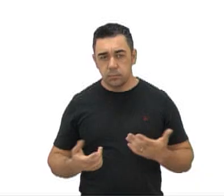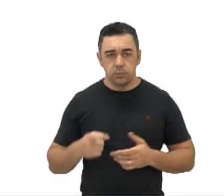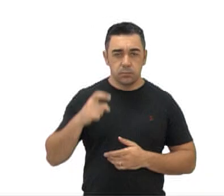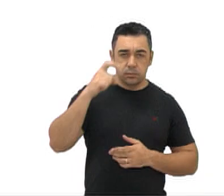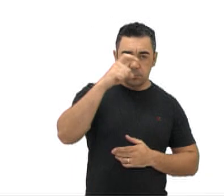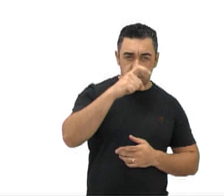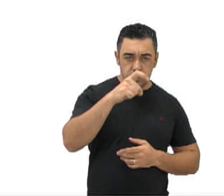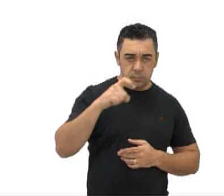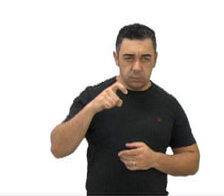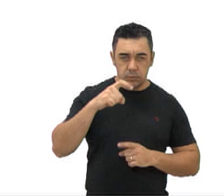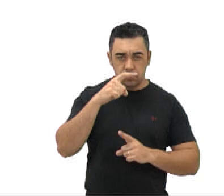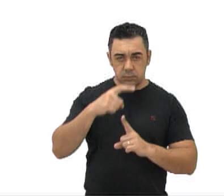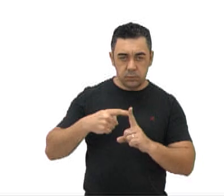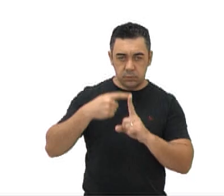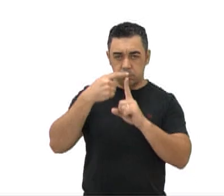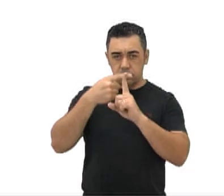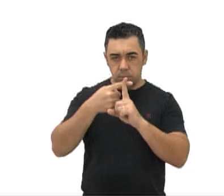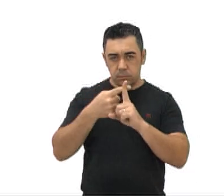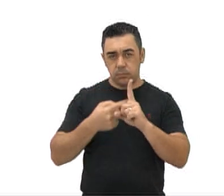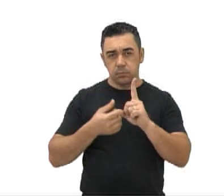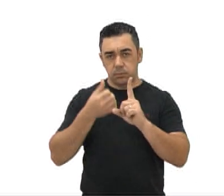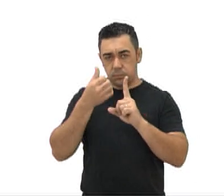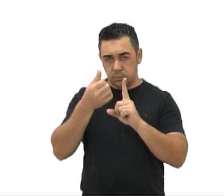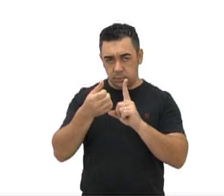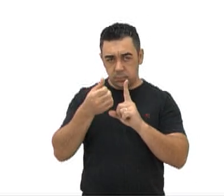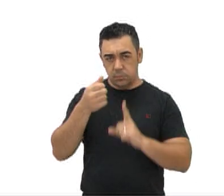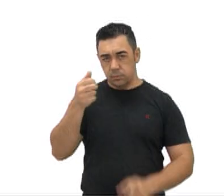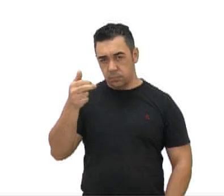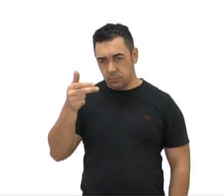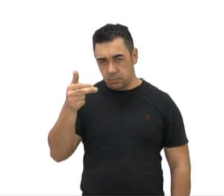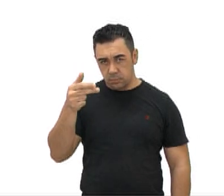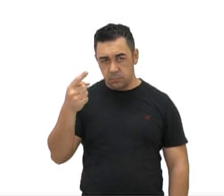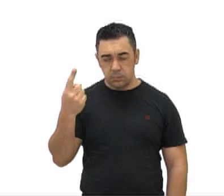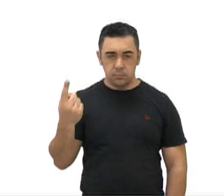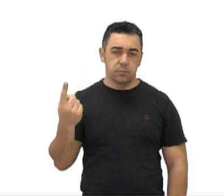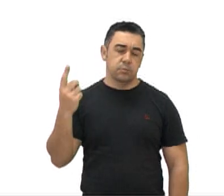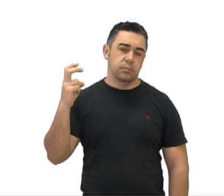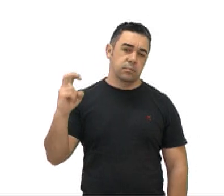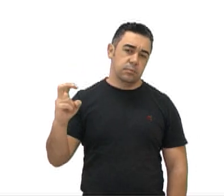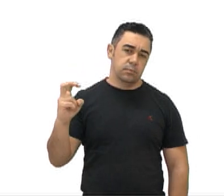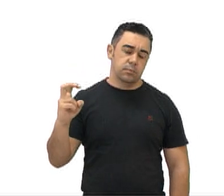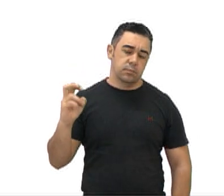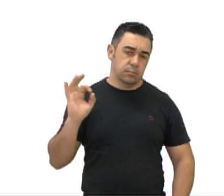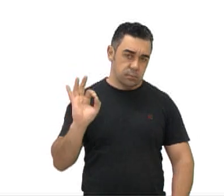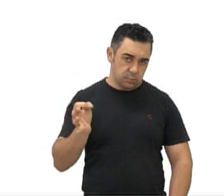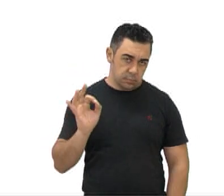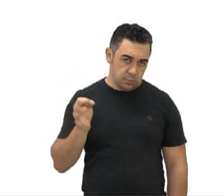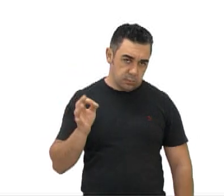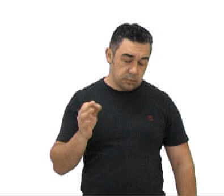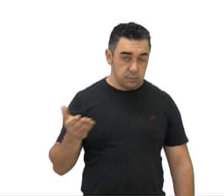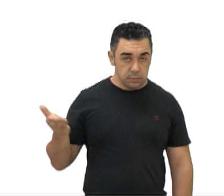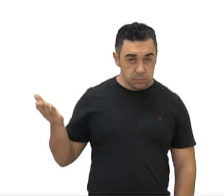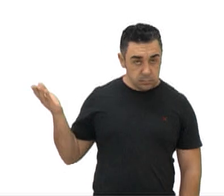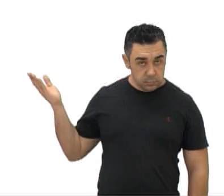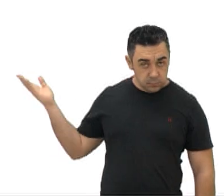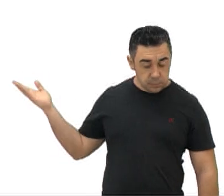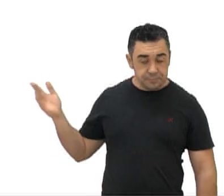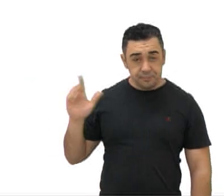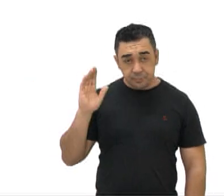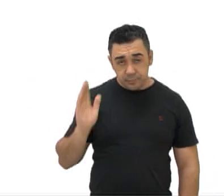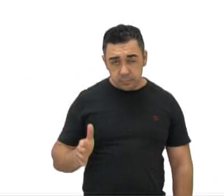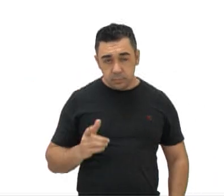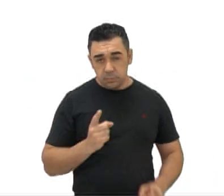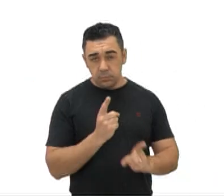A resposta da expressão ficaria x mais 6 igual a 15. Então aqui você já